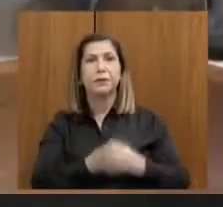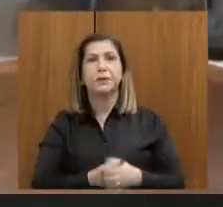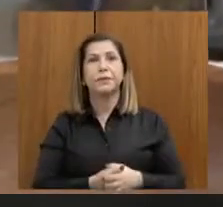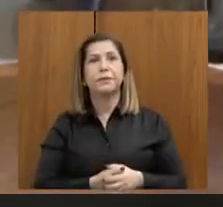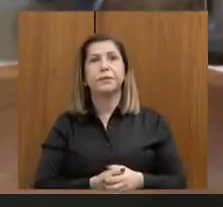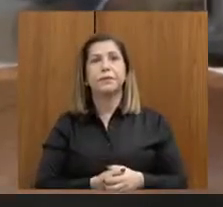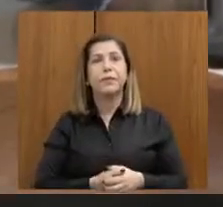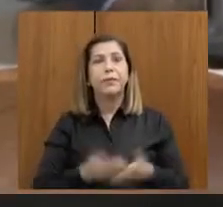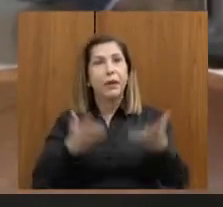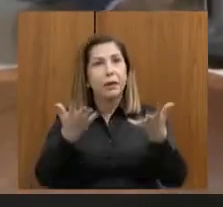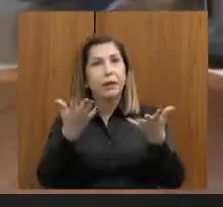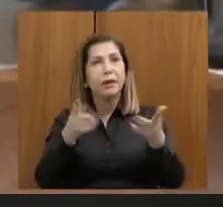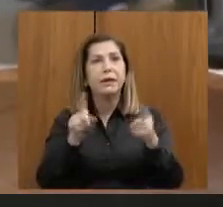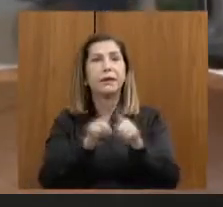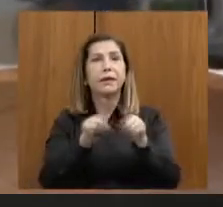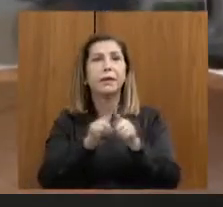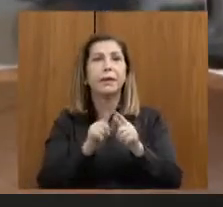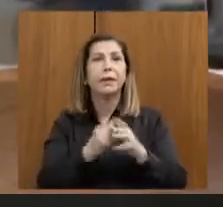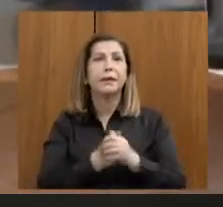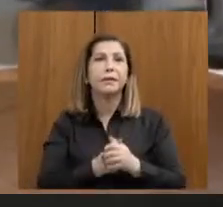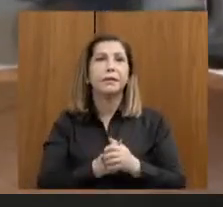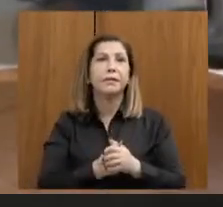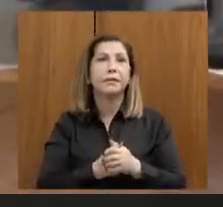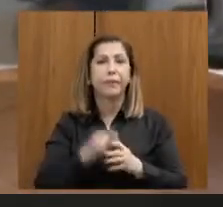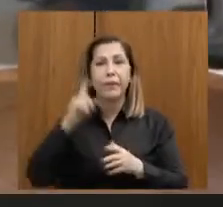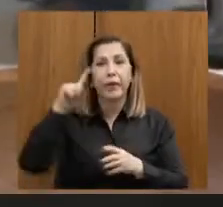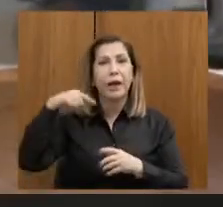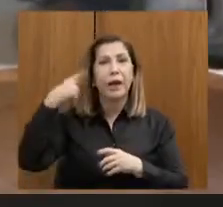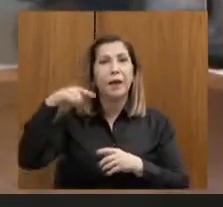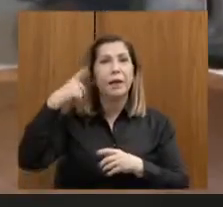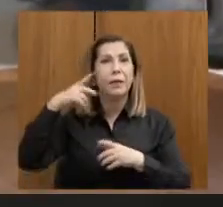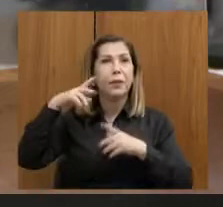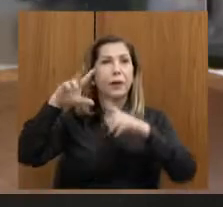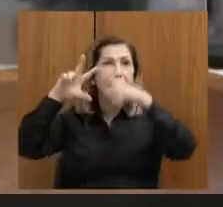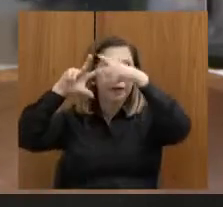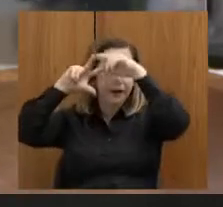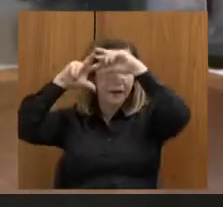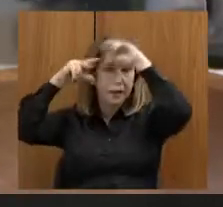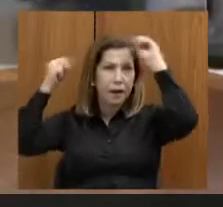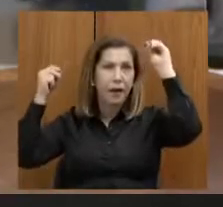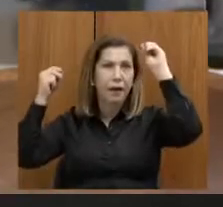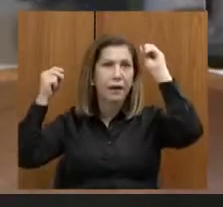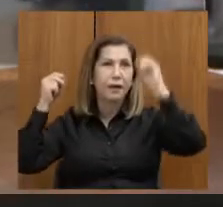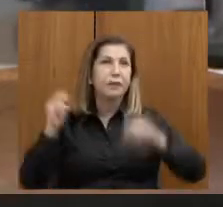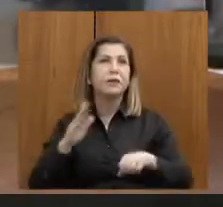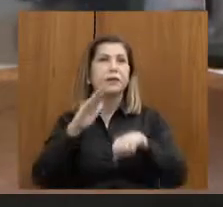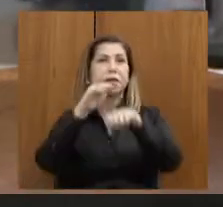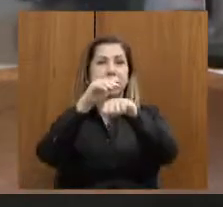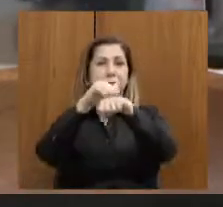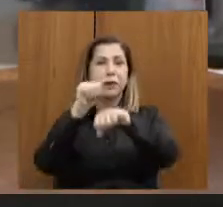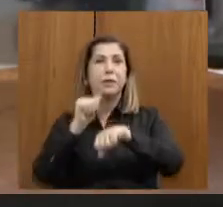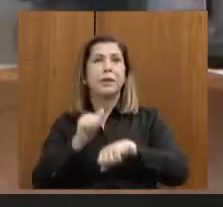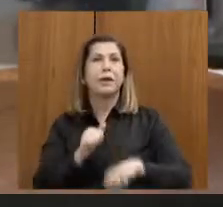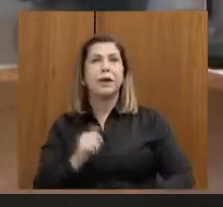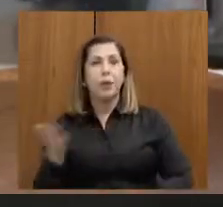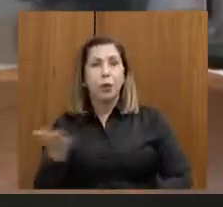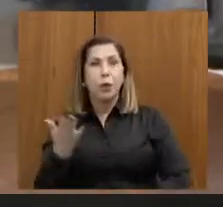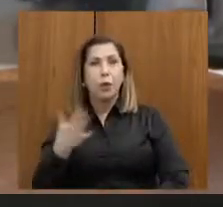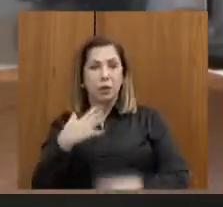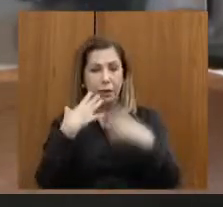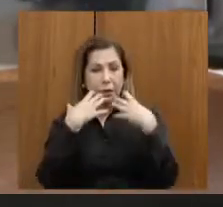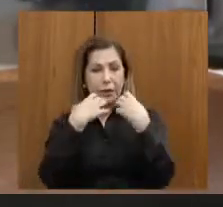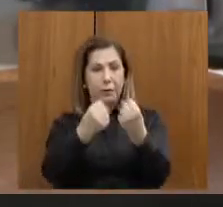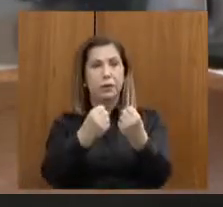primeiro queria também agradecer a deputado Andreia com chamar né Essa audiência